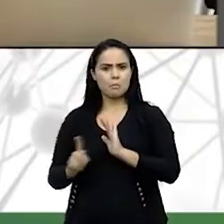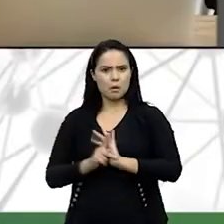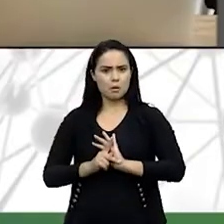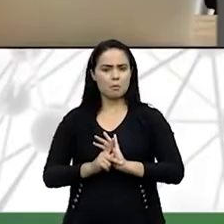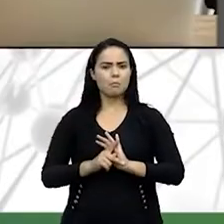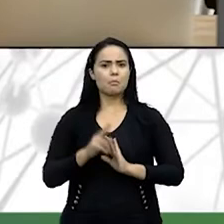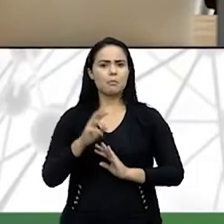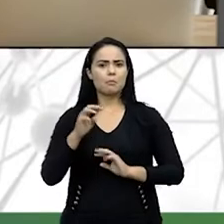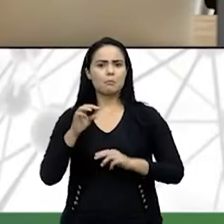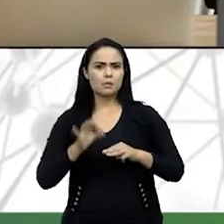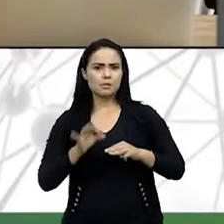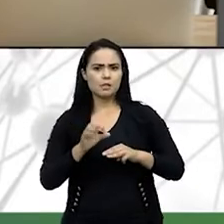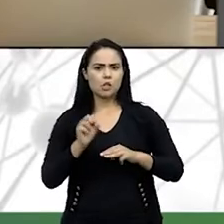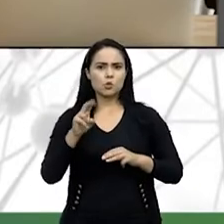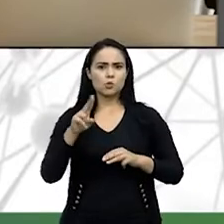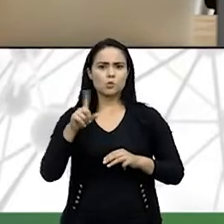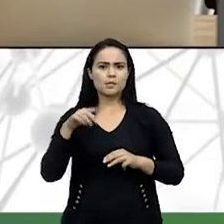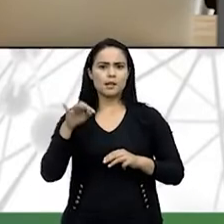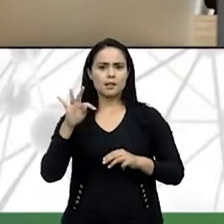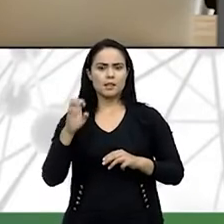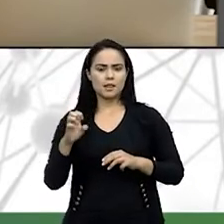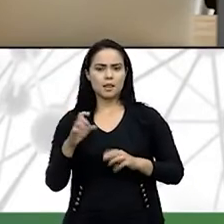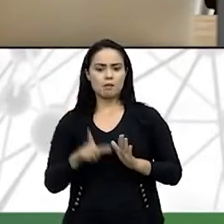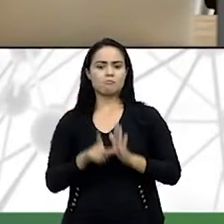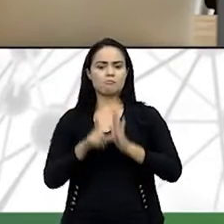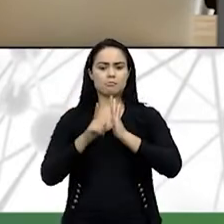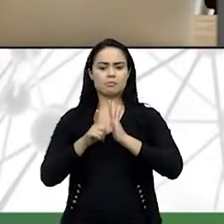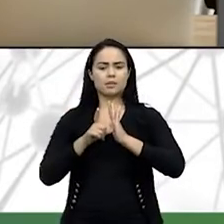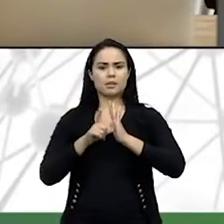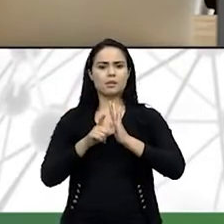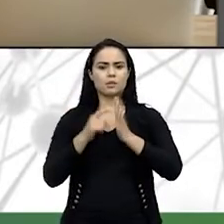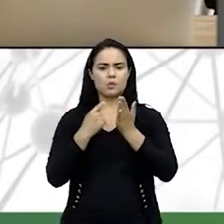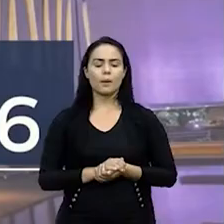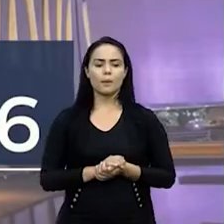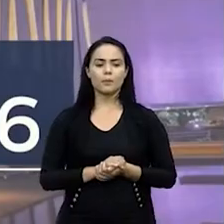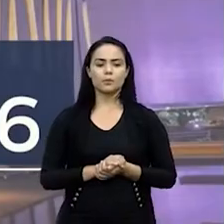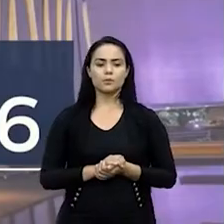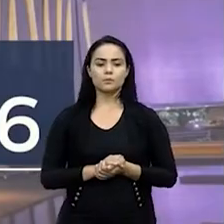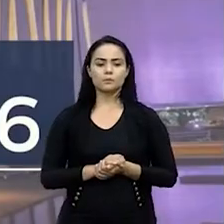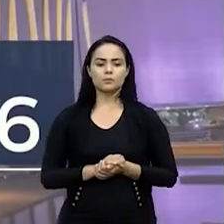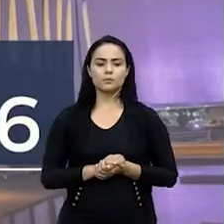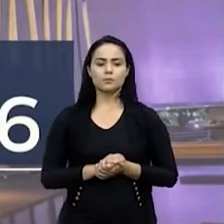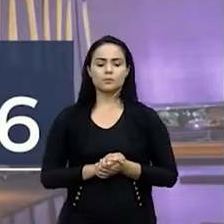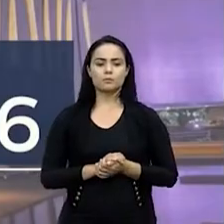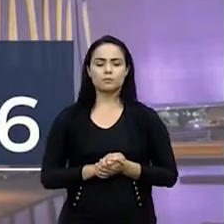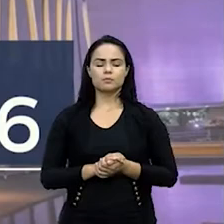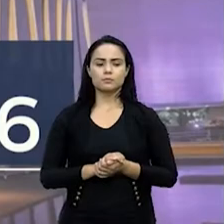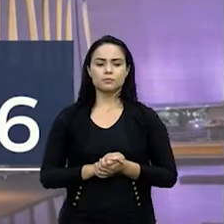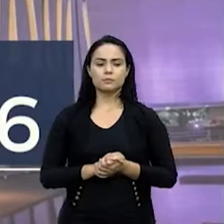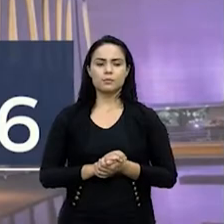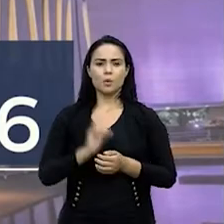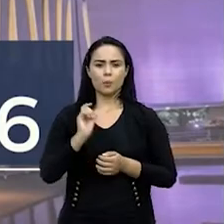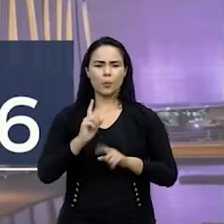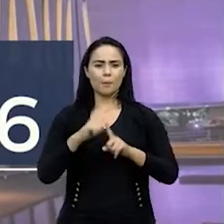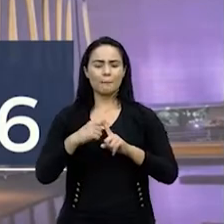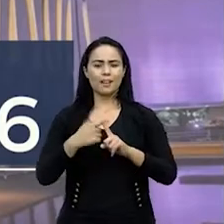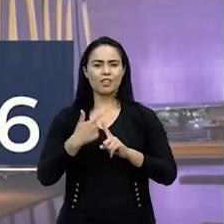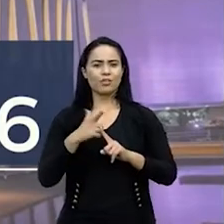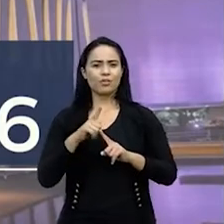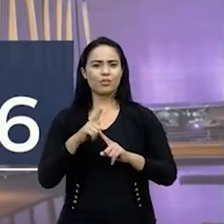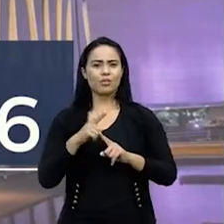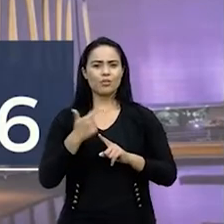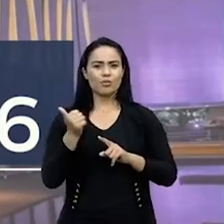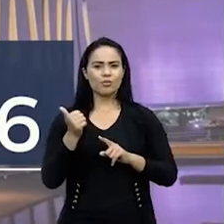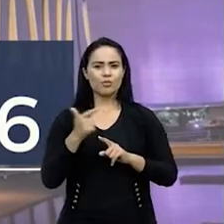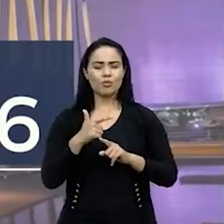dos painéis da caravana, o secretário judiciário do STJ, Augusto Gentil, apresentou os resultados positivos alcançados